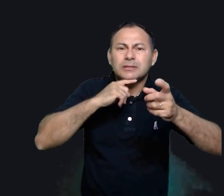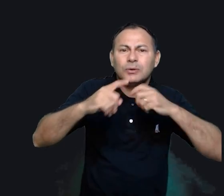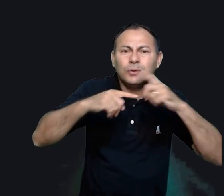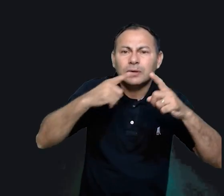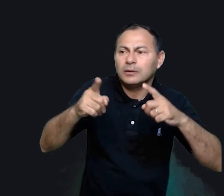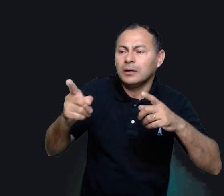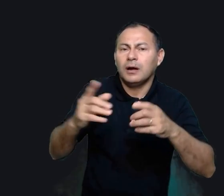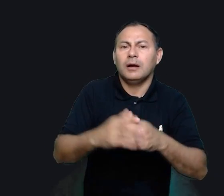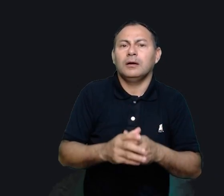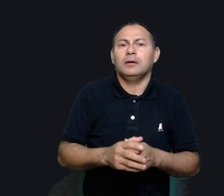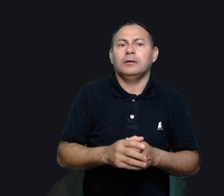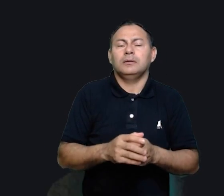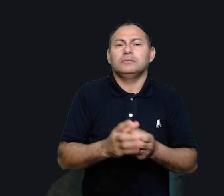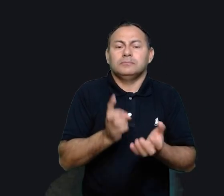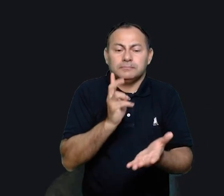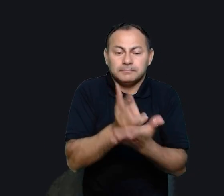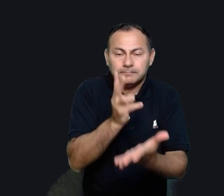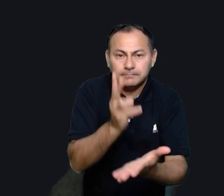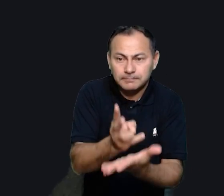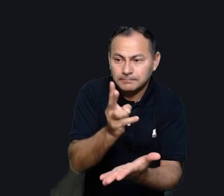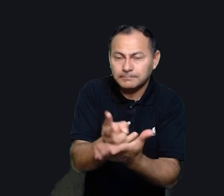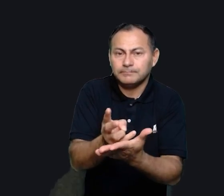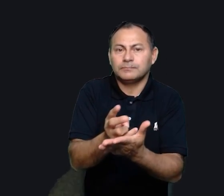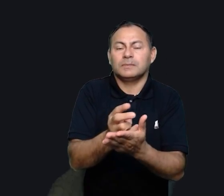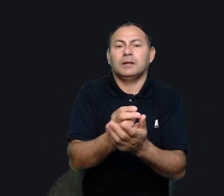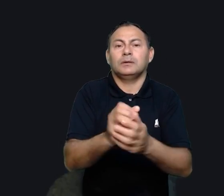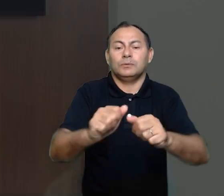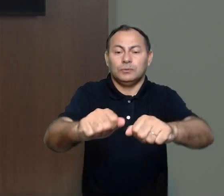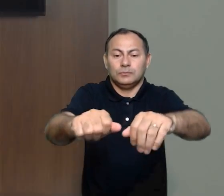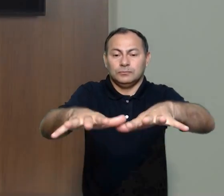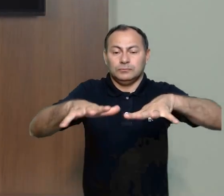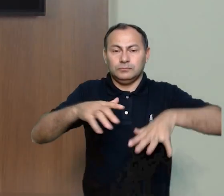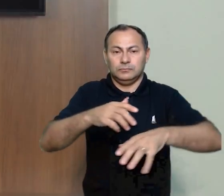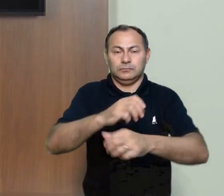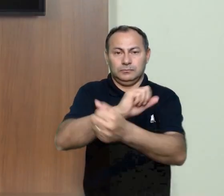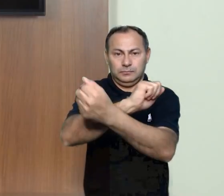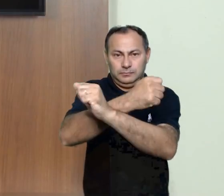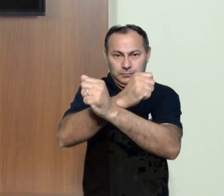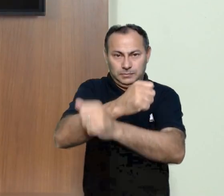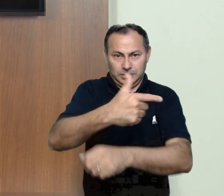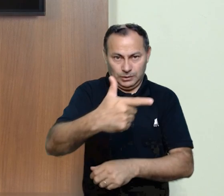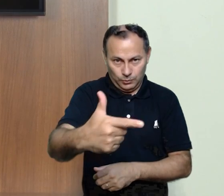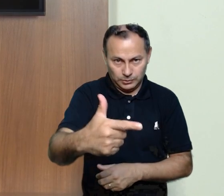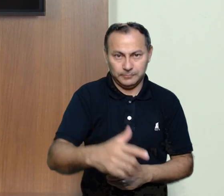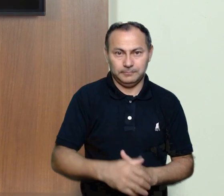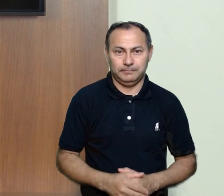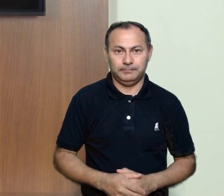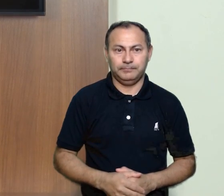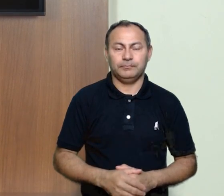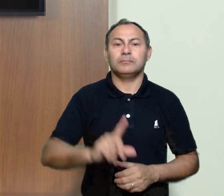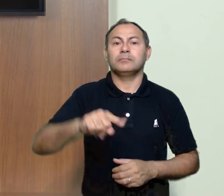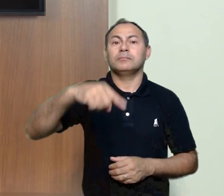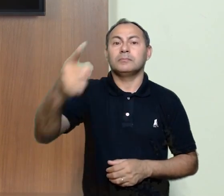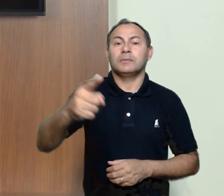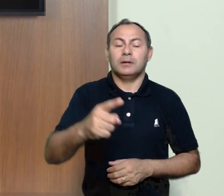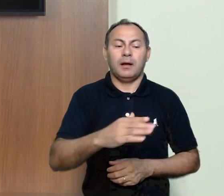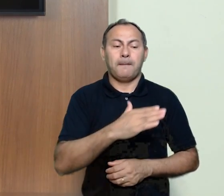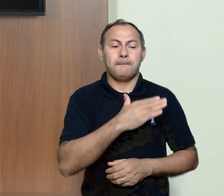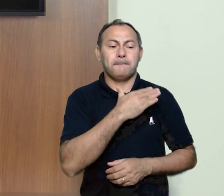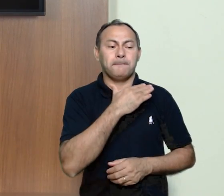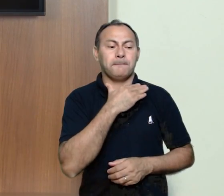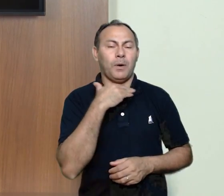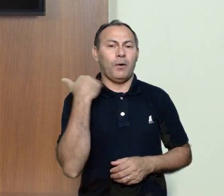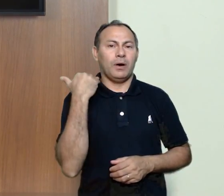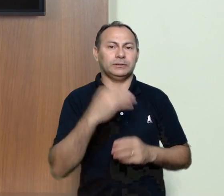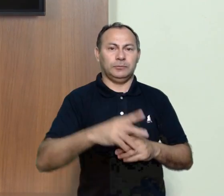dúvidas sobre a continuidade do Concílio Vaticano II. Após o funeral